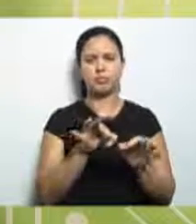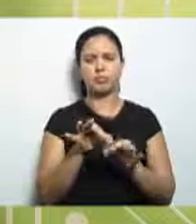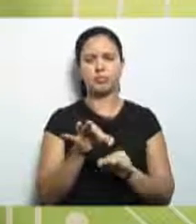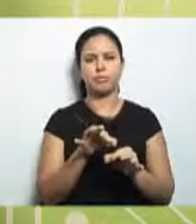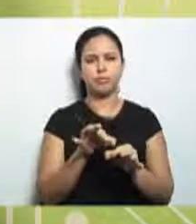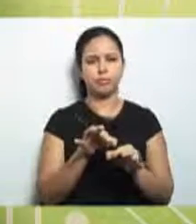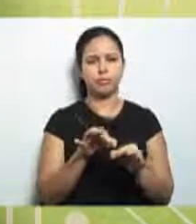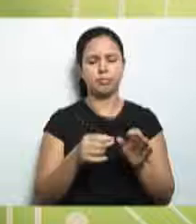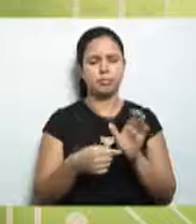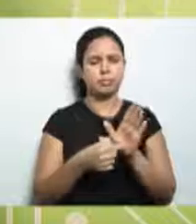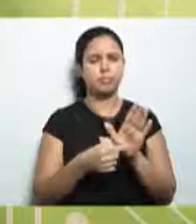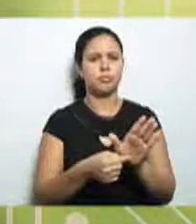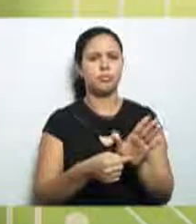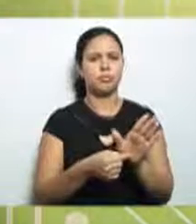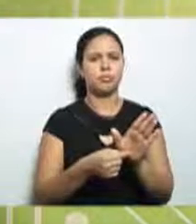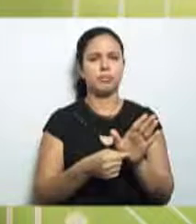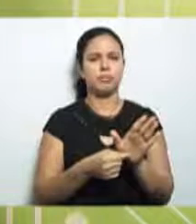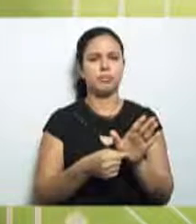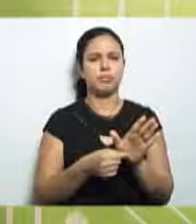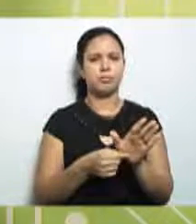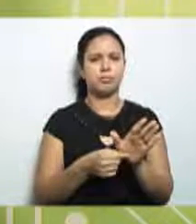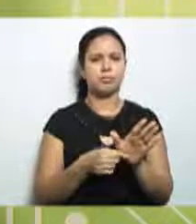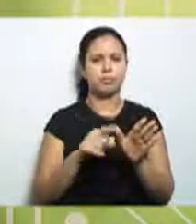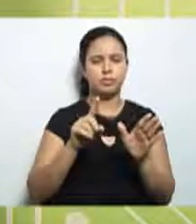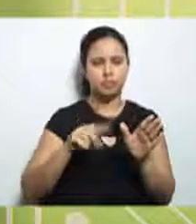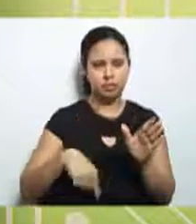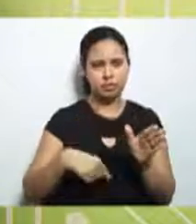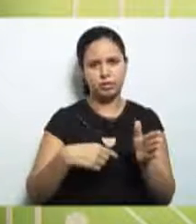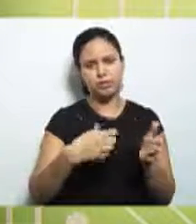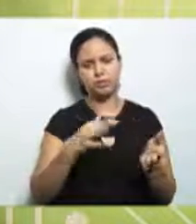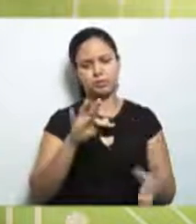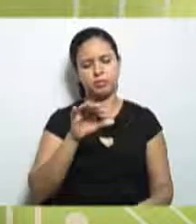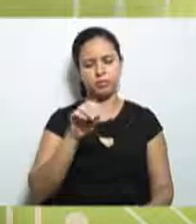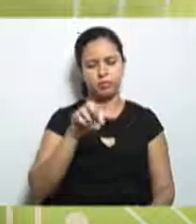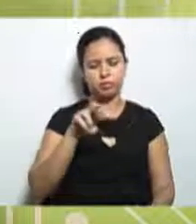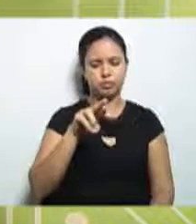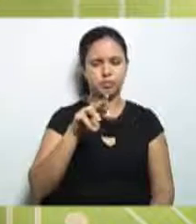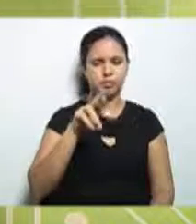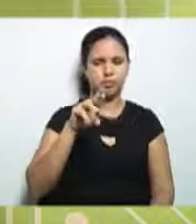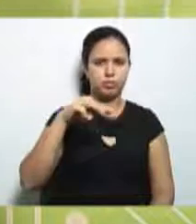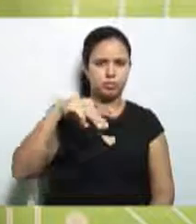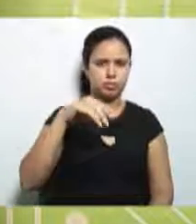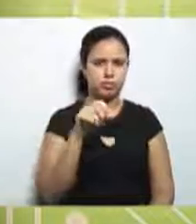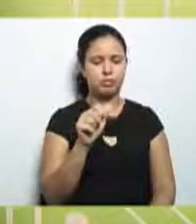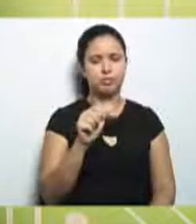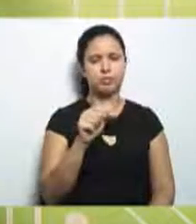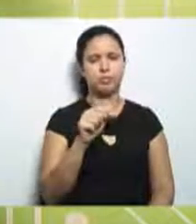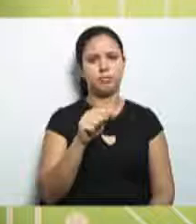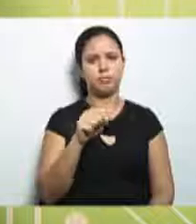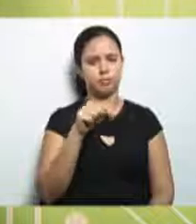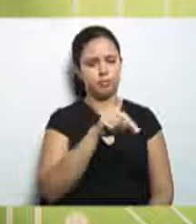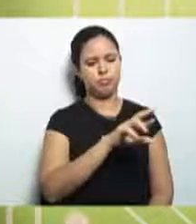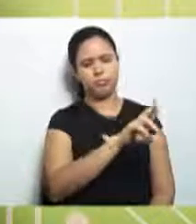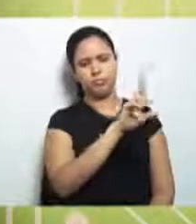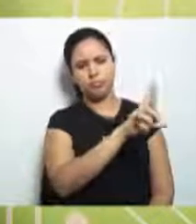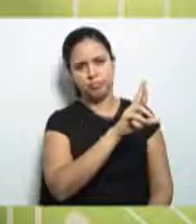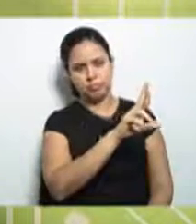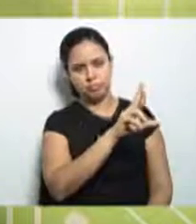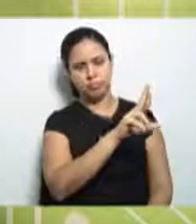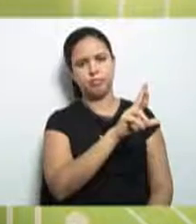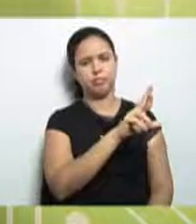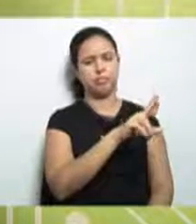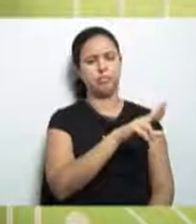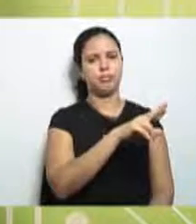dessa forma, né? E essa forma é uma forma tal que os donos dos meios de